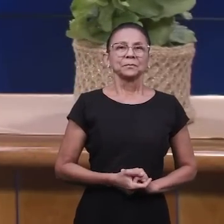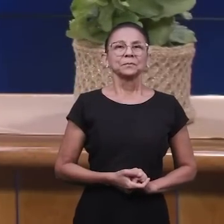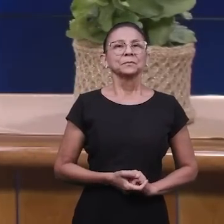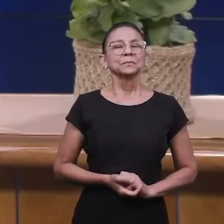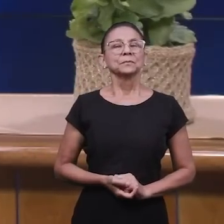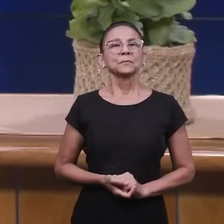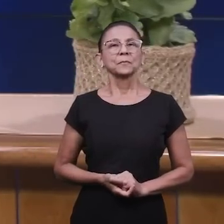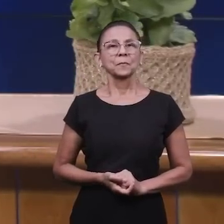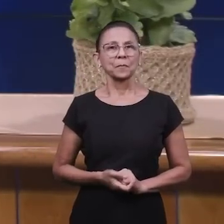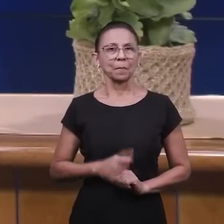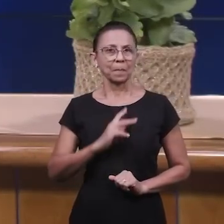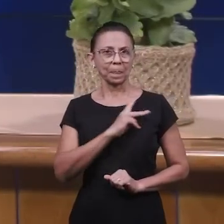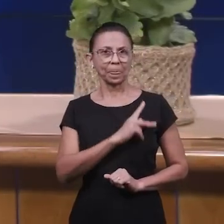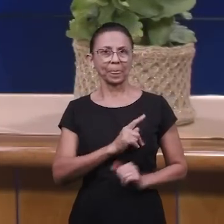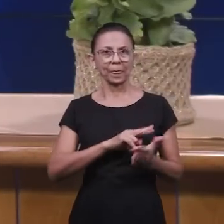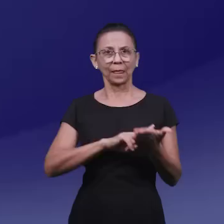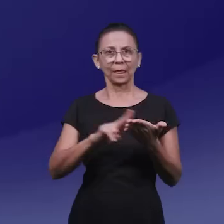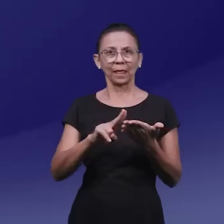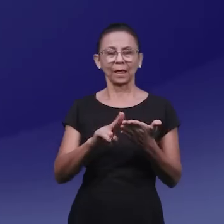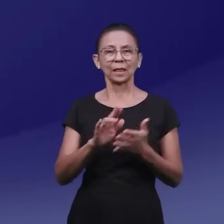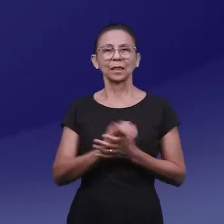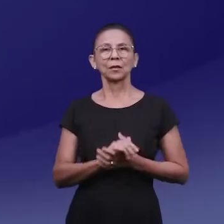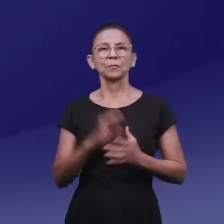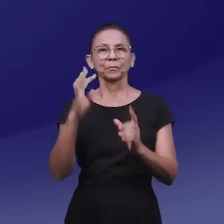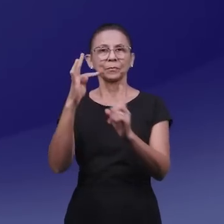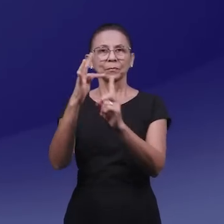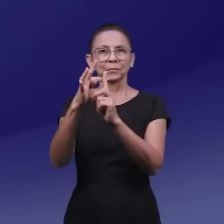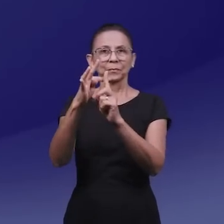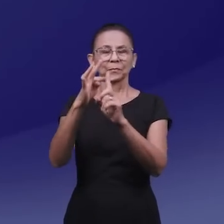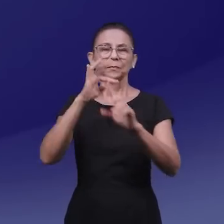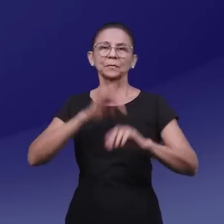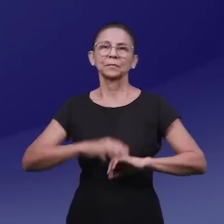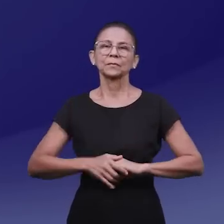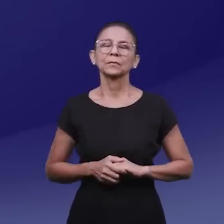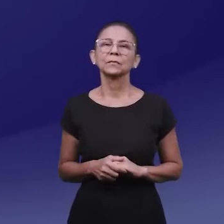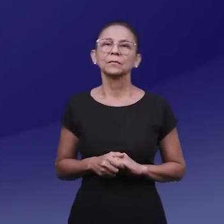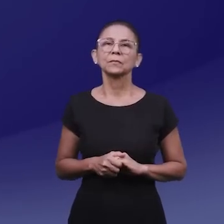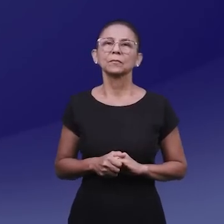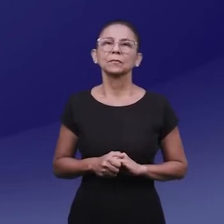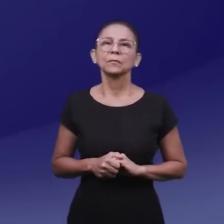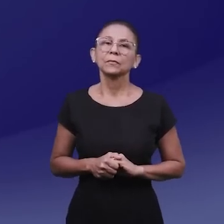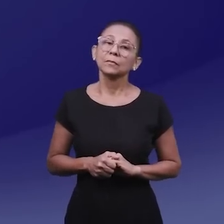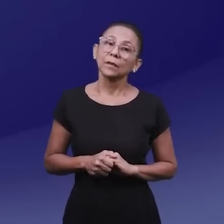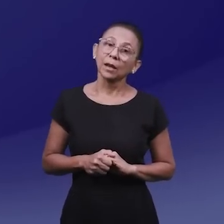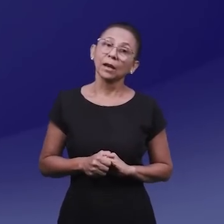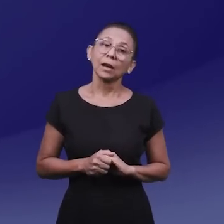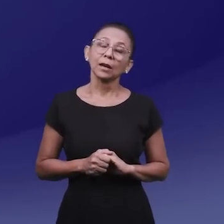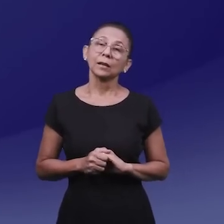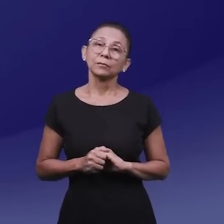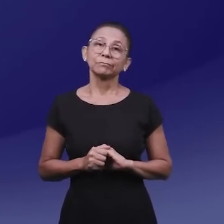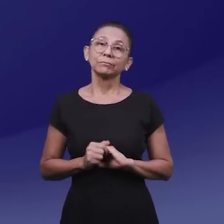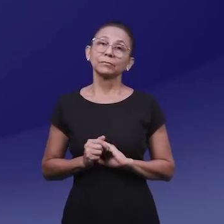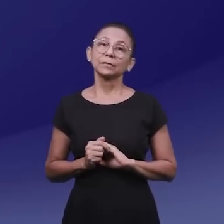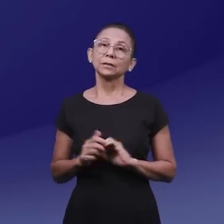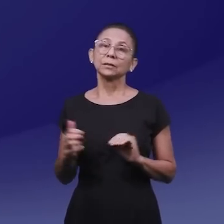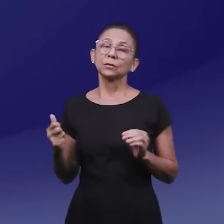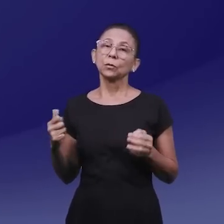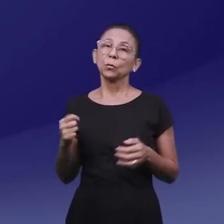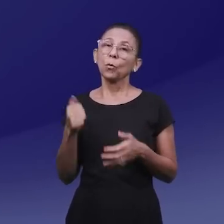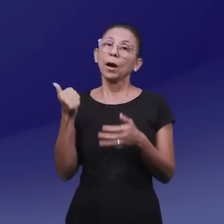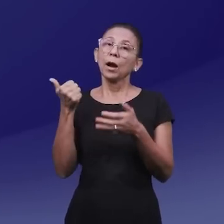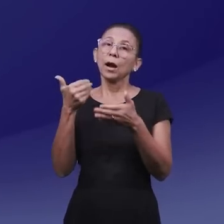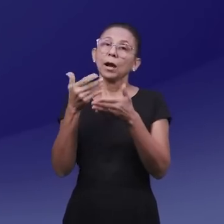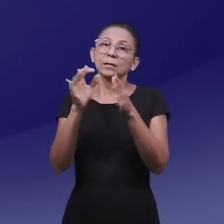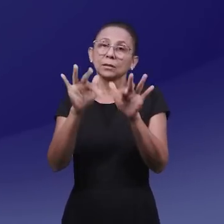o homem tem tido uma experiência e de uma hora para outra ele desfaz tudo o que ele viveu, que ele pregou, que ele ensinou,